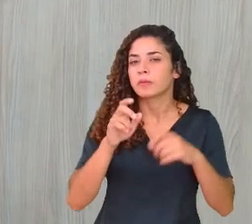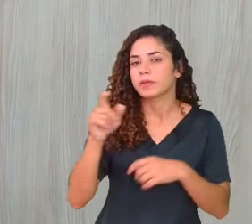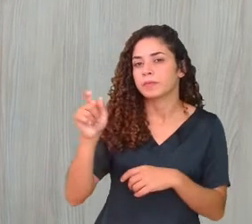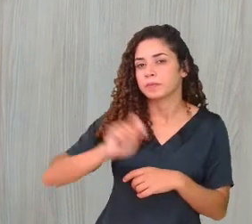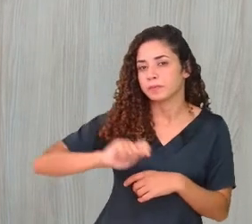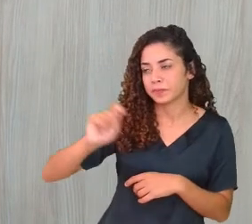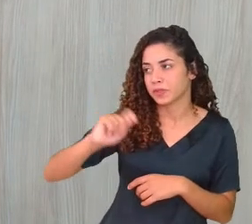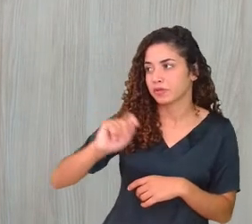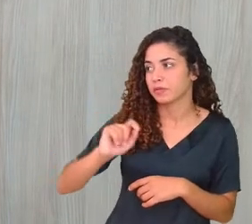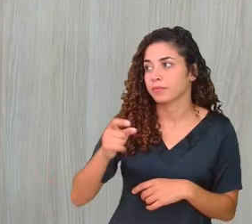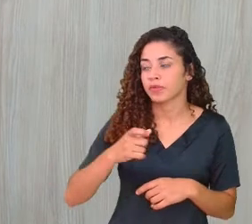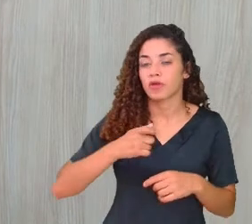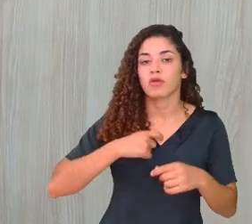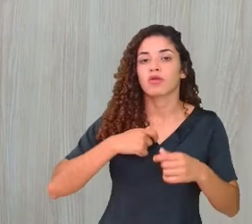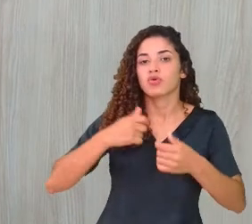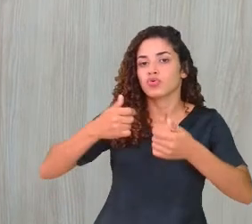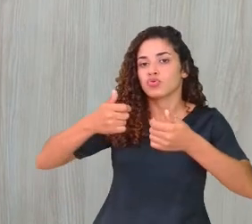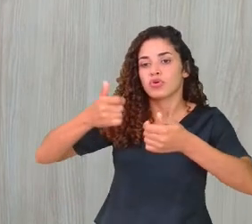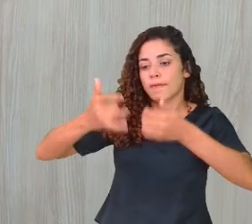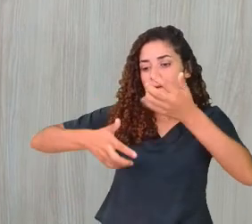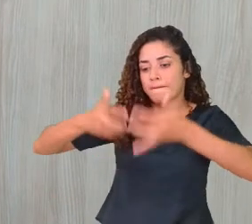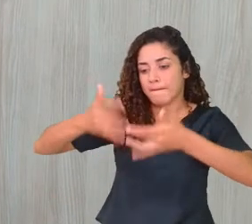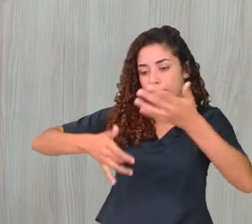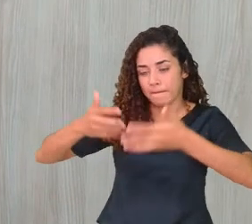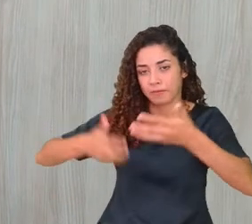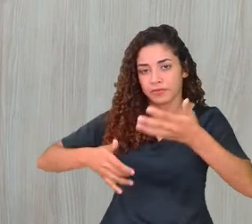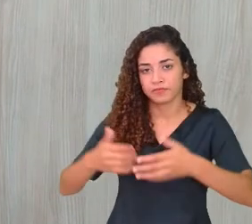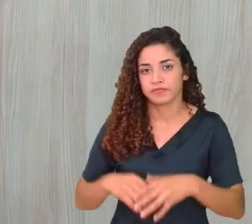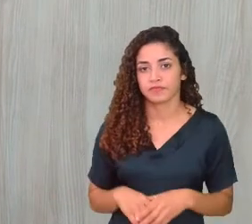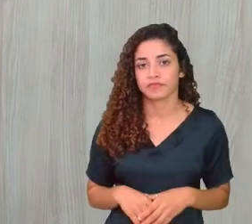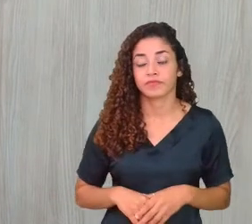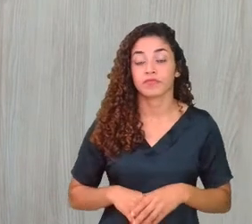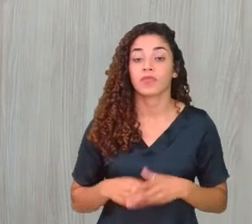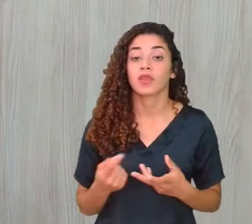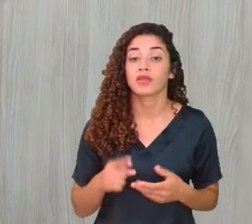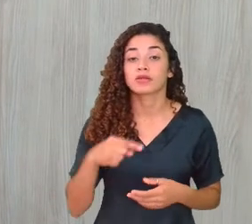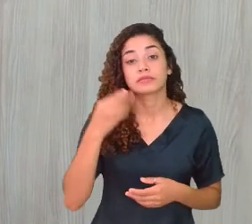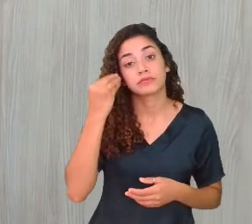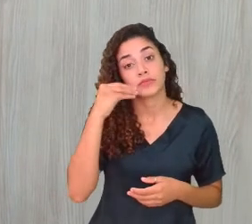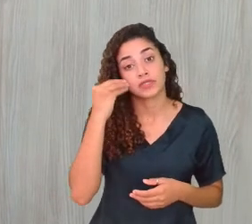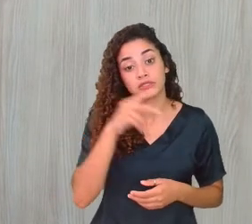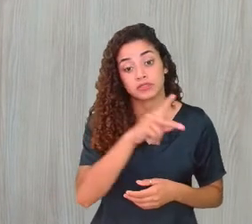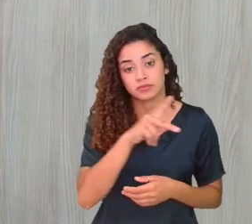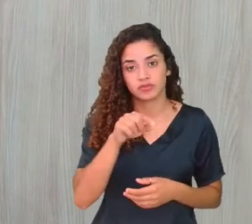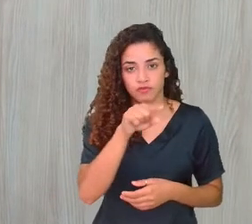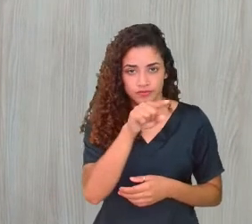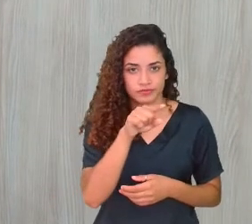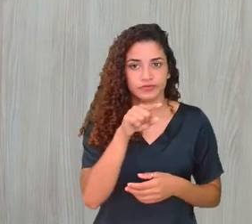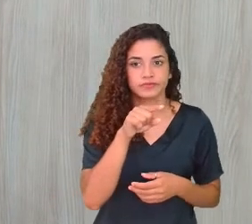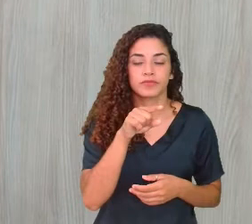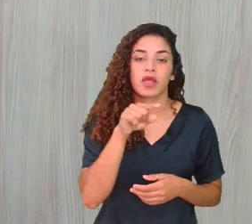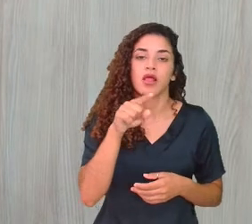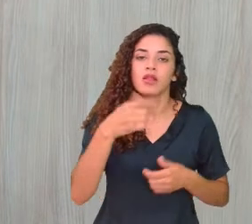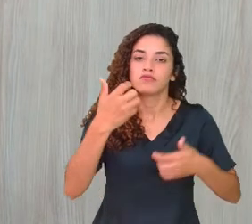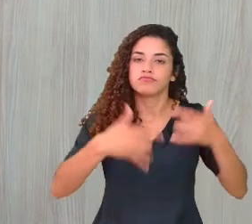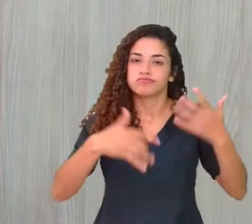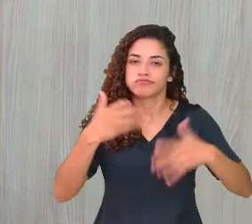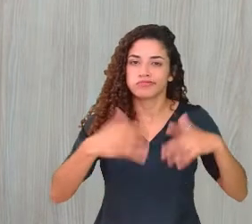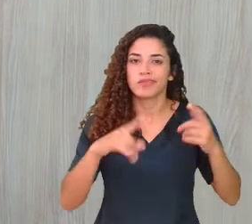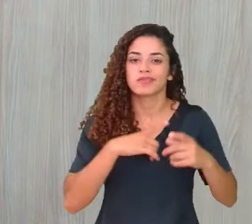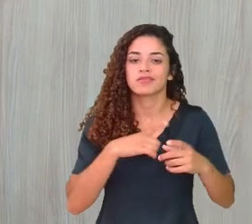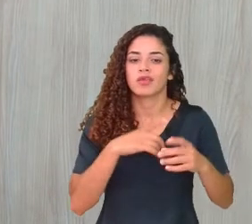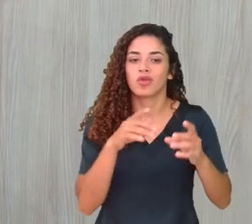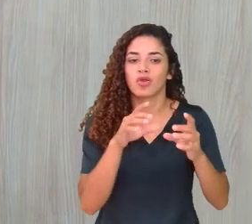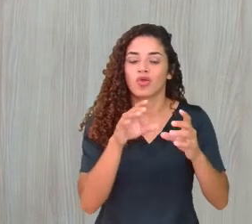aqui no nosso chat, em relação à pipa, a experiência que a professora apresentou, né, ela tinha todo um contexto de